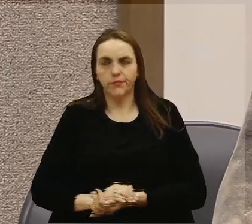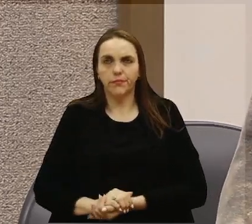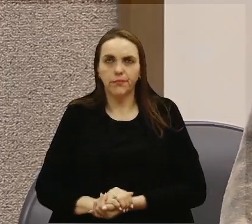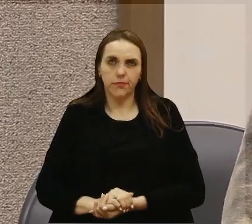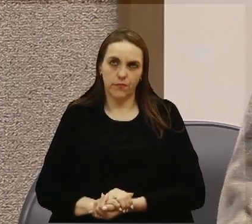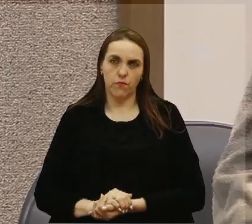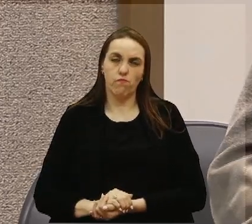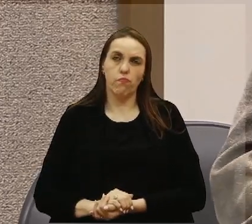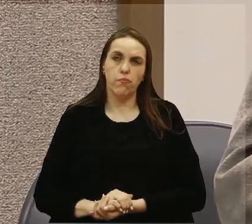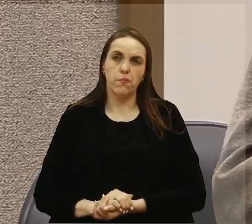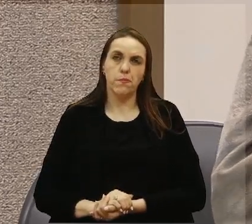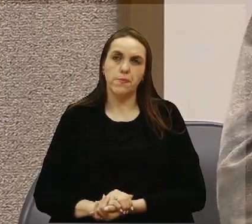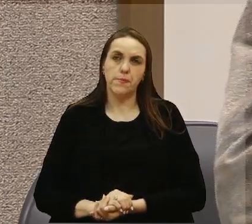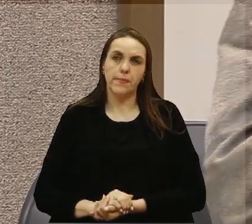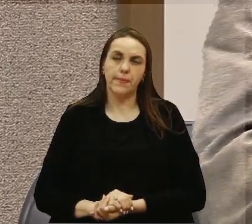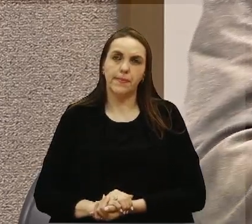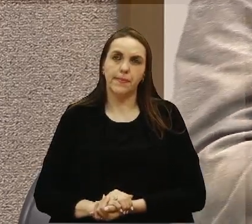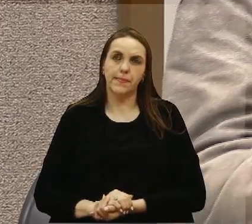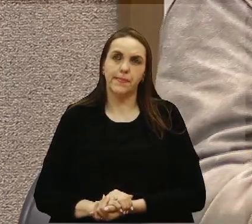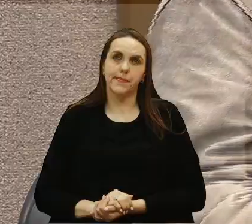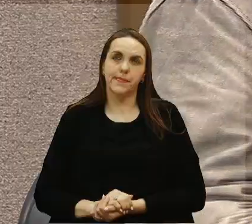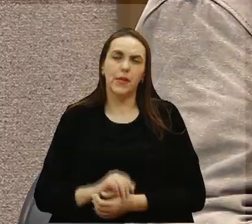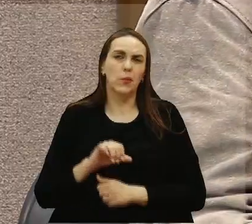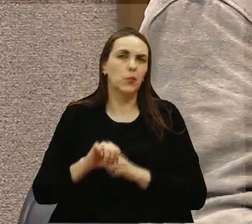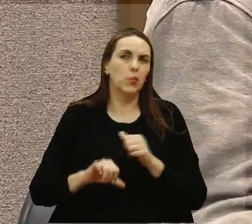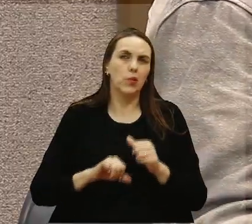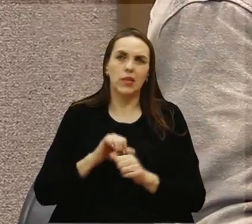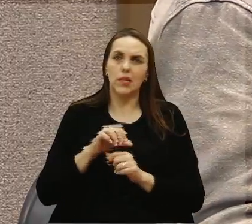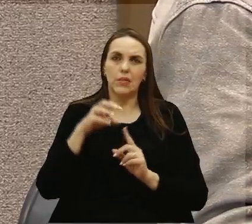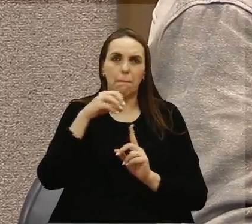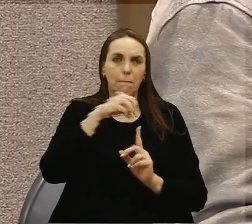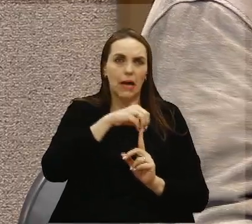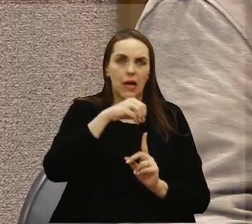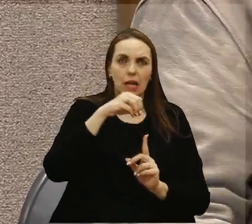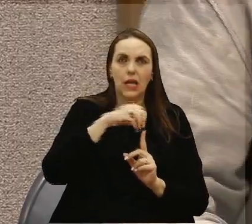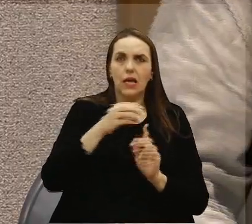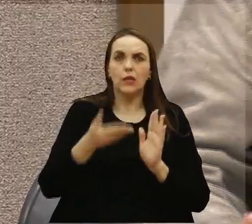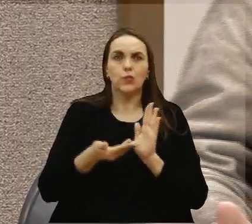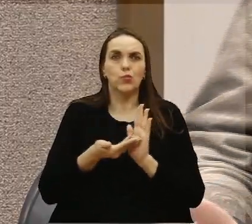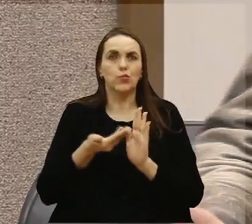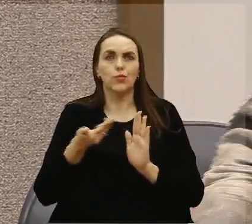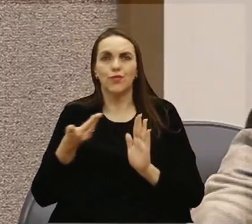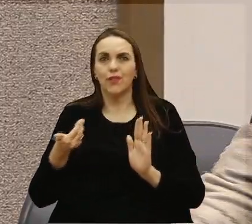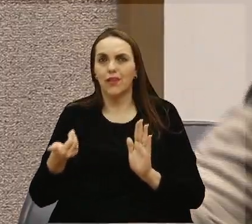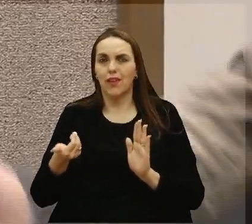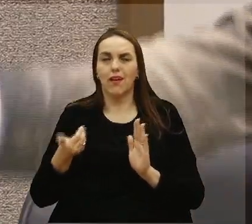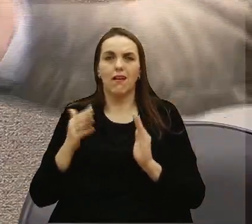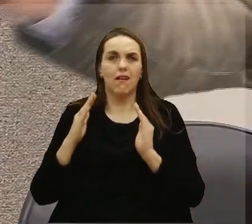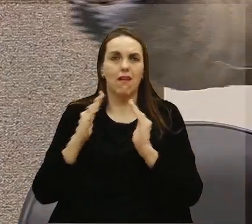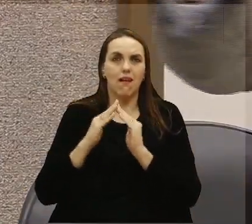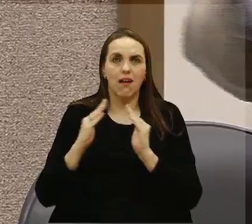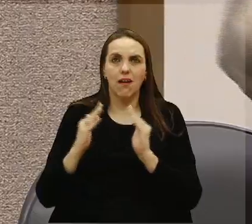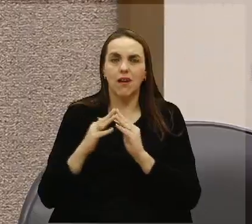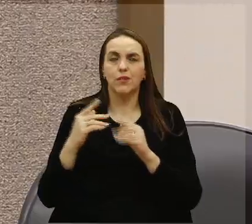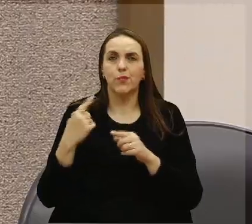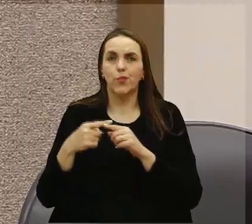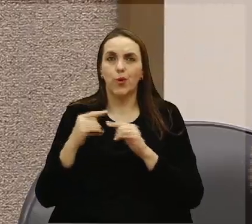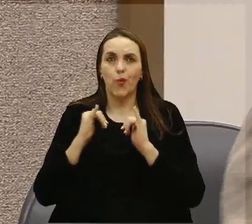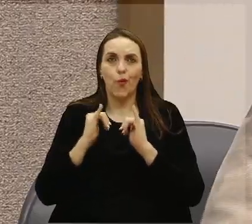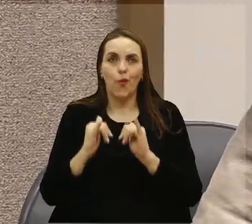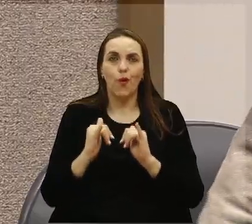E com mudança de parada de ônibus, com retirada de casas, porque o ônibus não